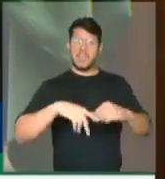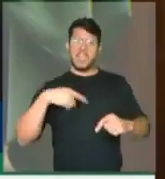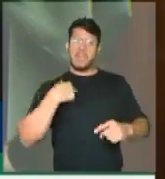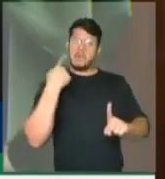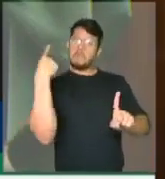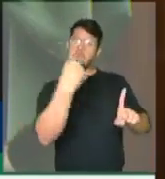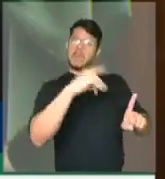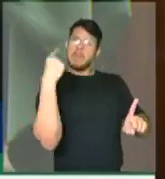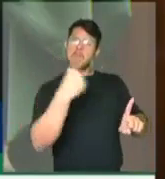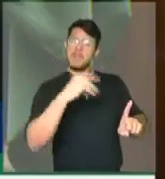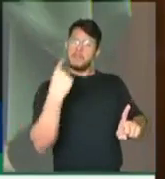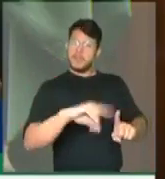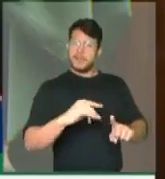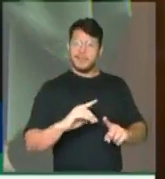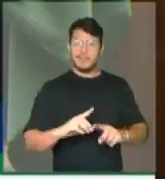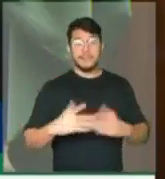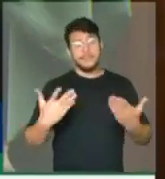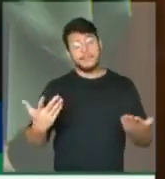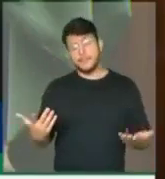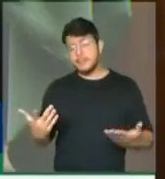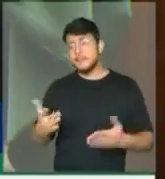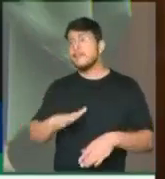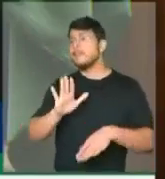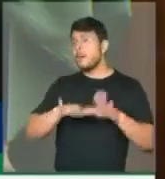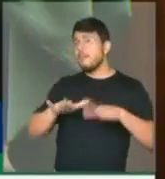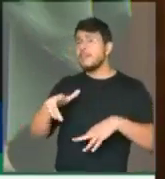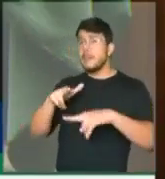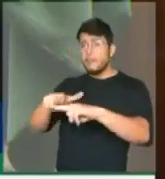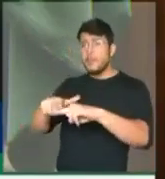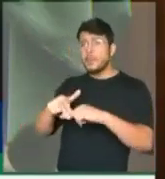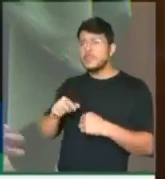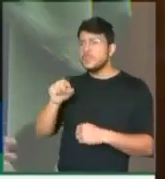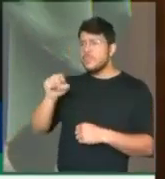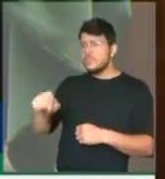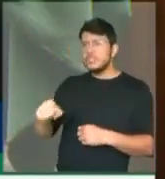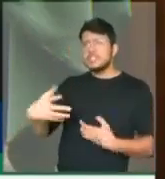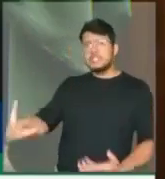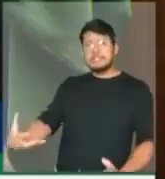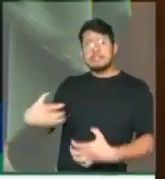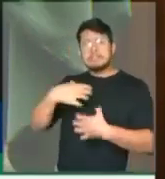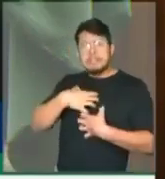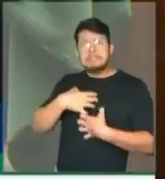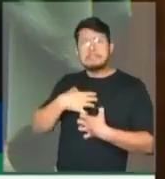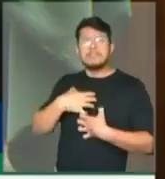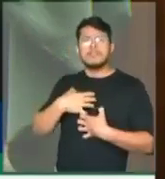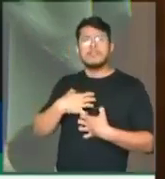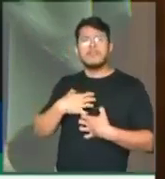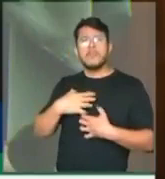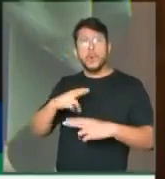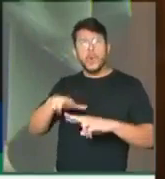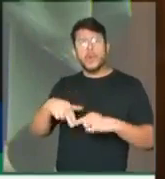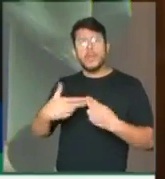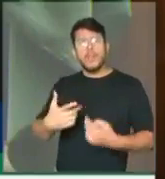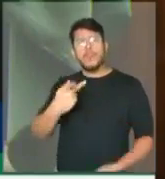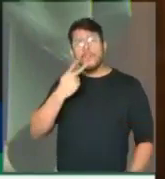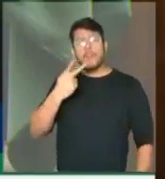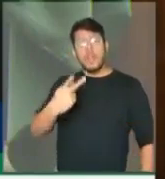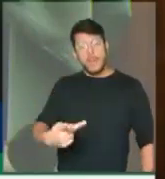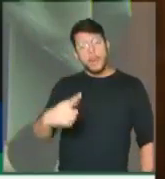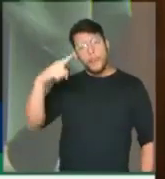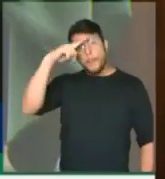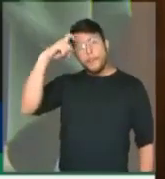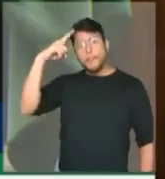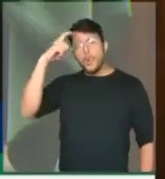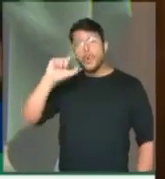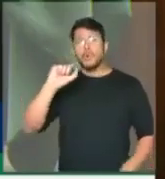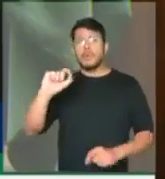tortura. Talvez por isso tenha ficado tão doído quando eu disse que Sérgio Moro